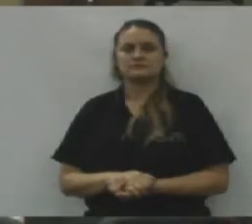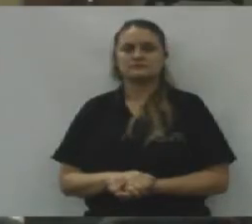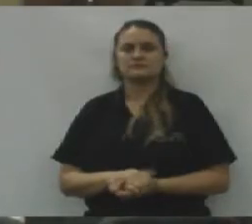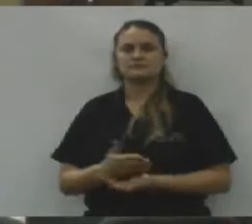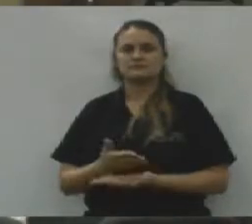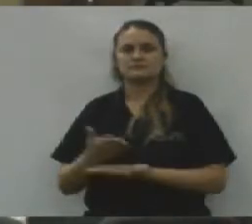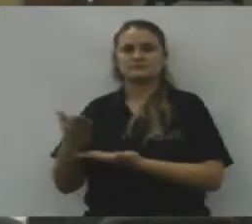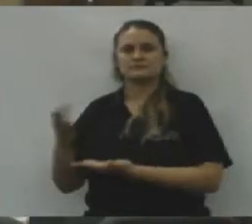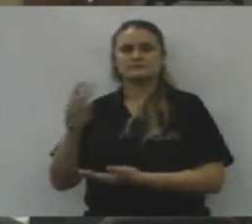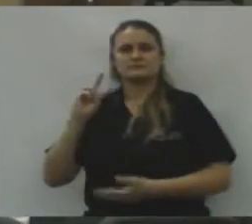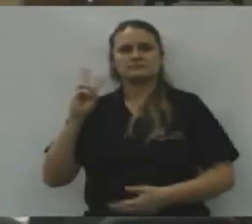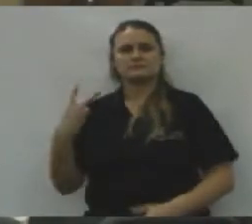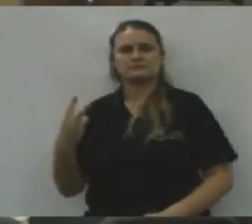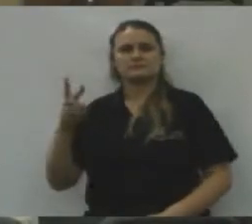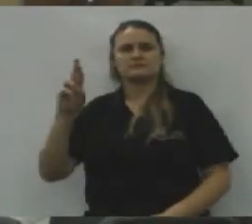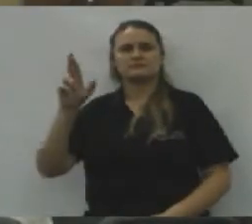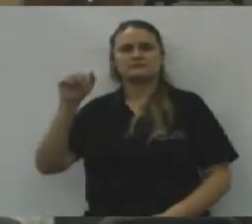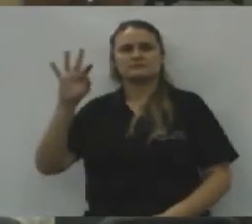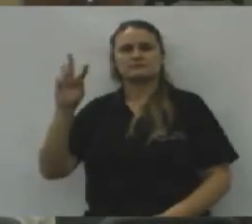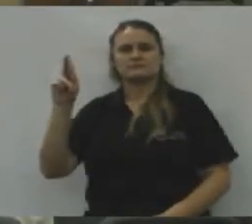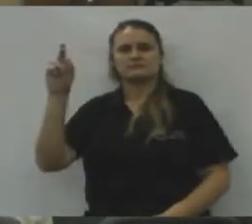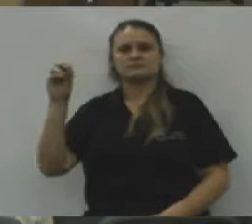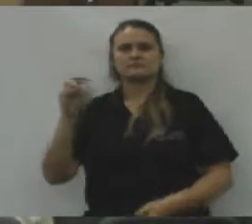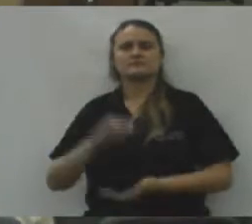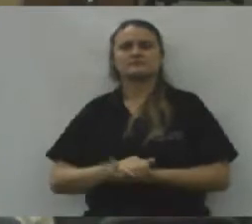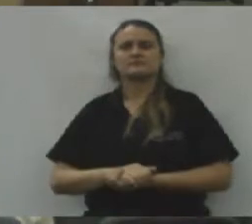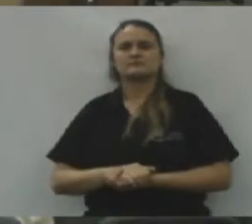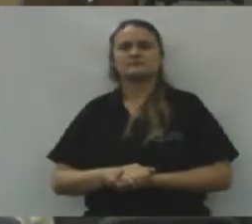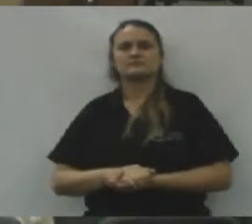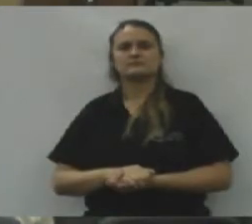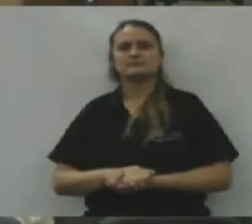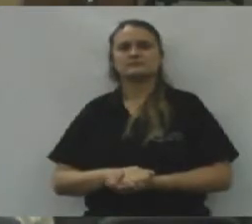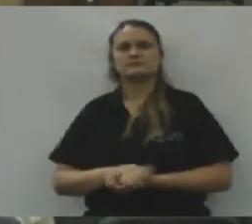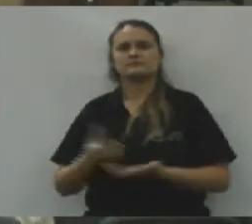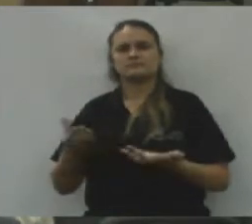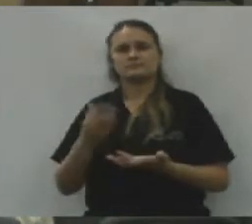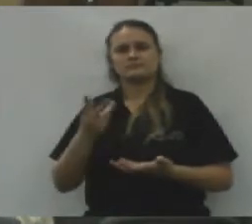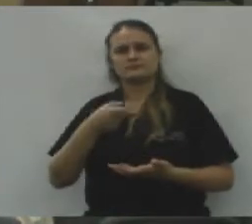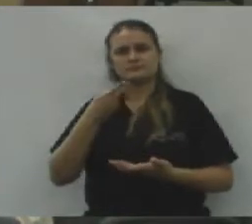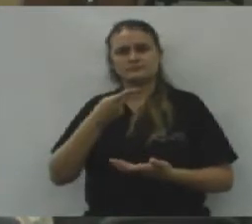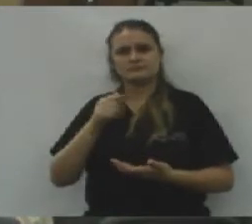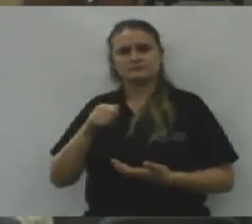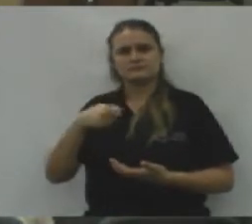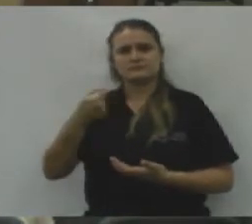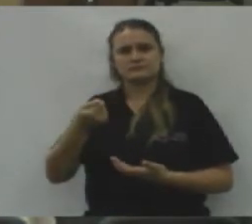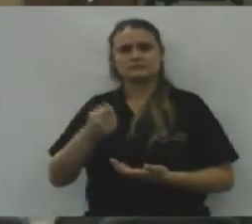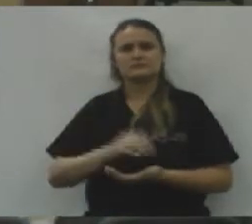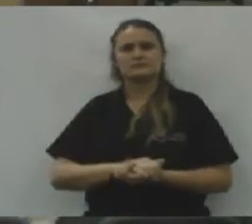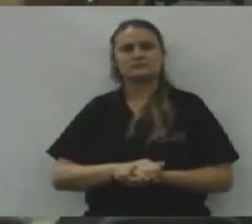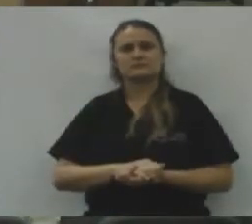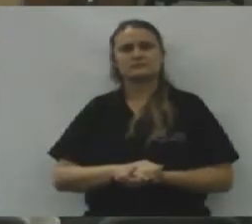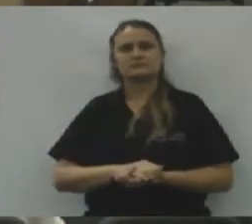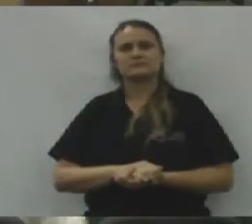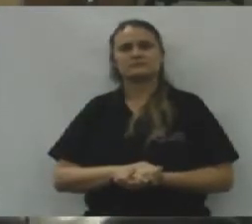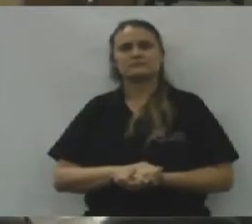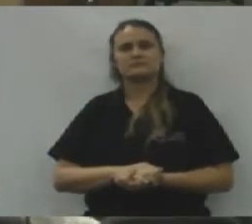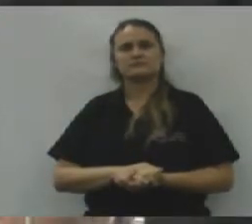Com a palavra, vereador Valdecir Rático. Quero falar a respeito também